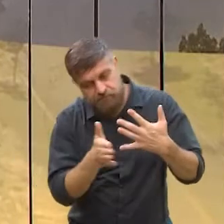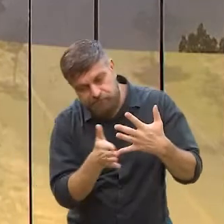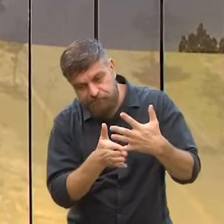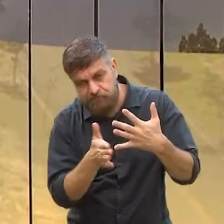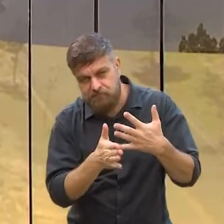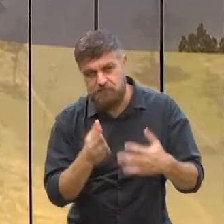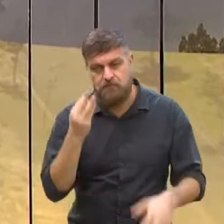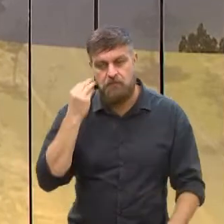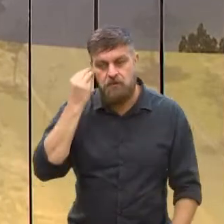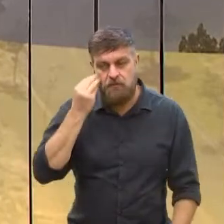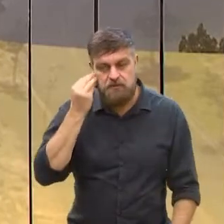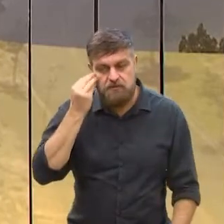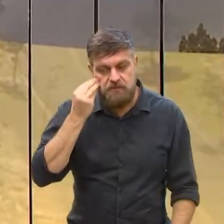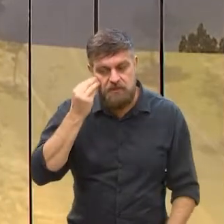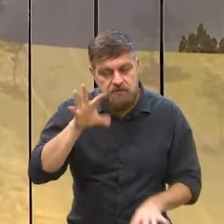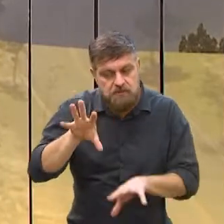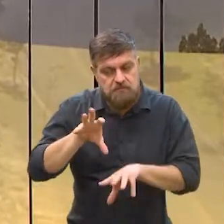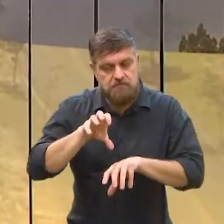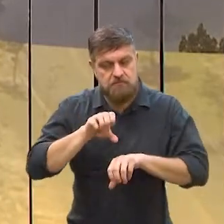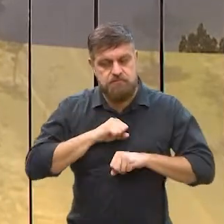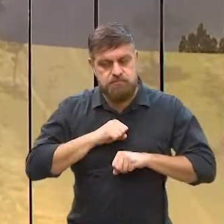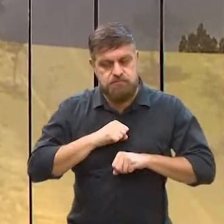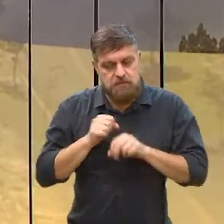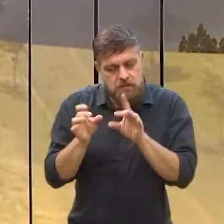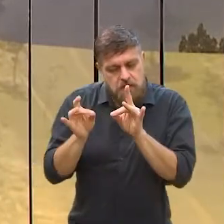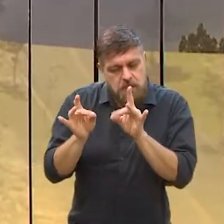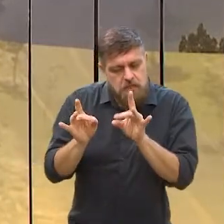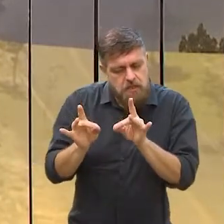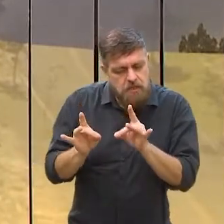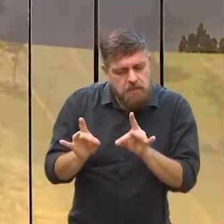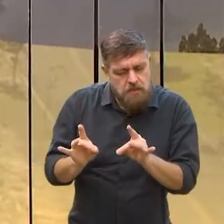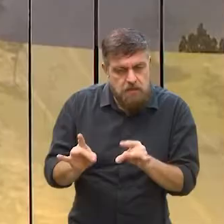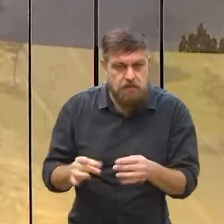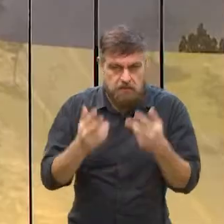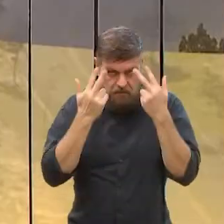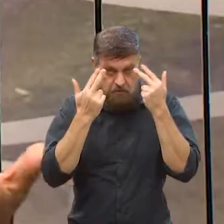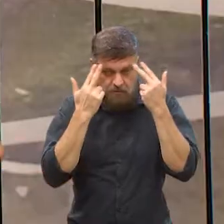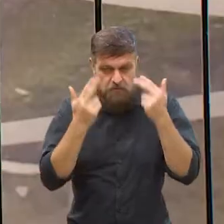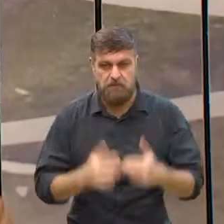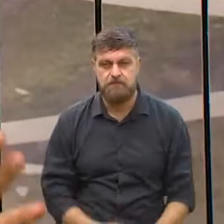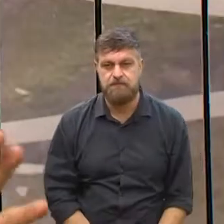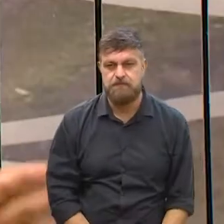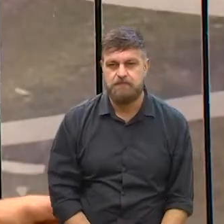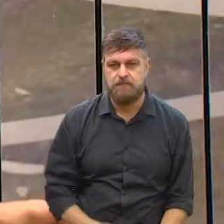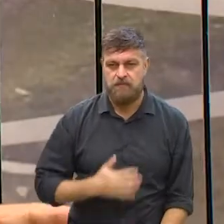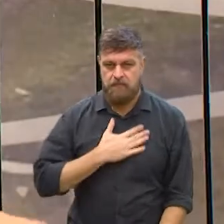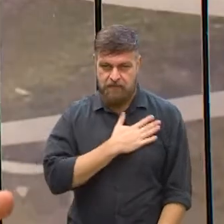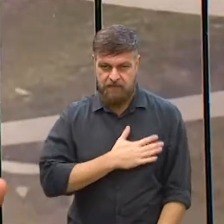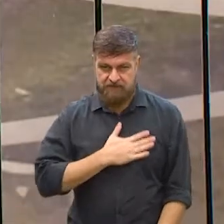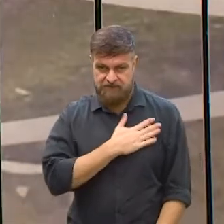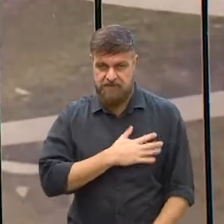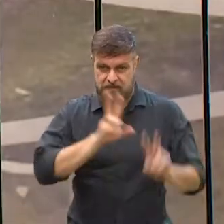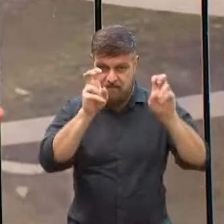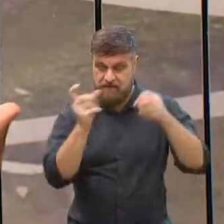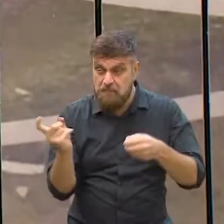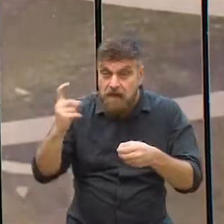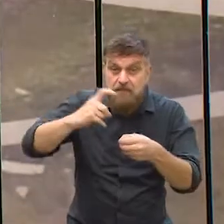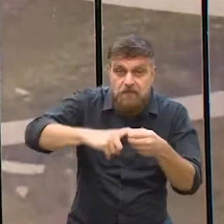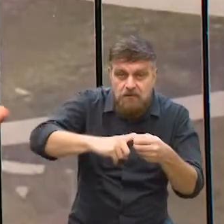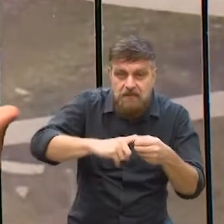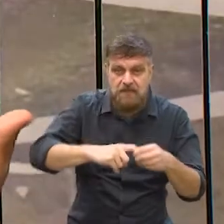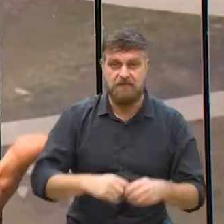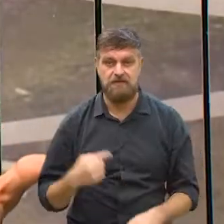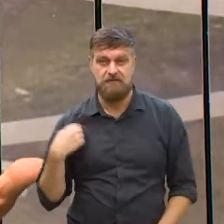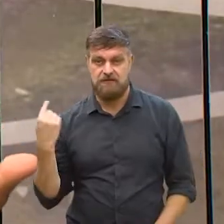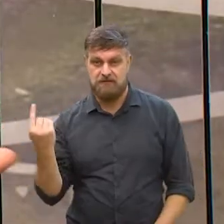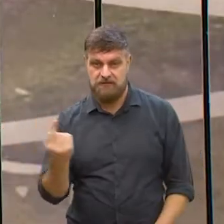experiências vão ganhando um resultado mais fino, imagina-se, né? É o normal. E eu até gostaria de voltar um pouquinho. Nós